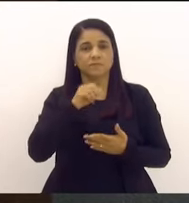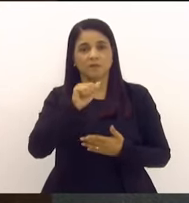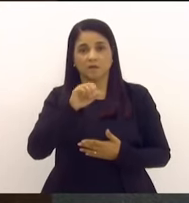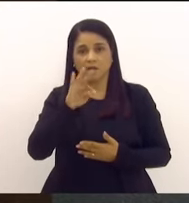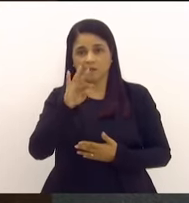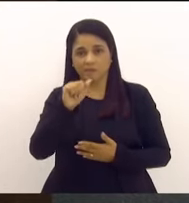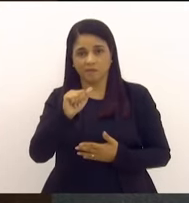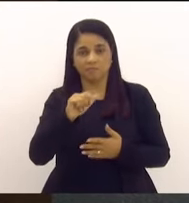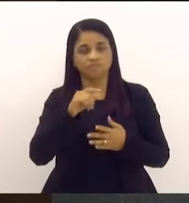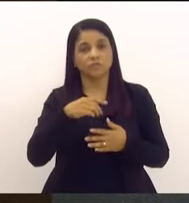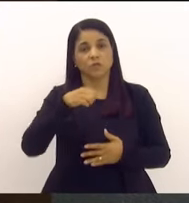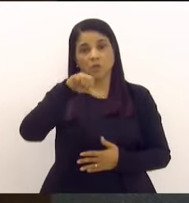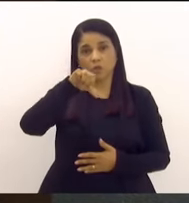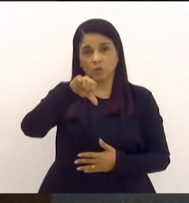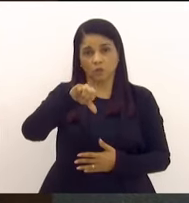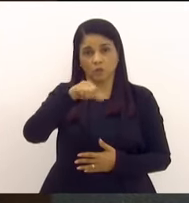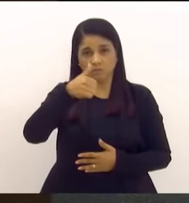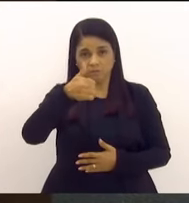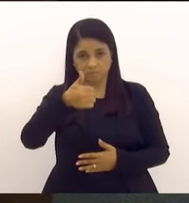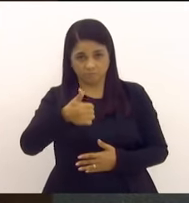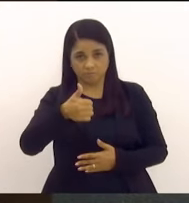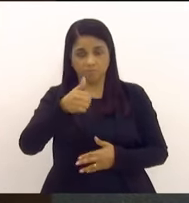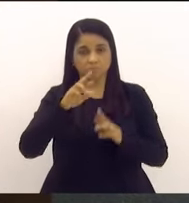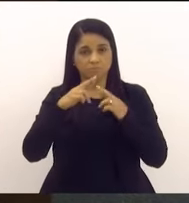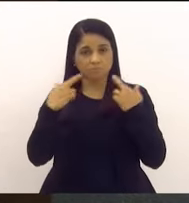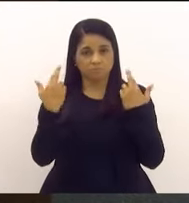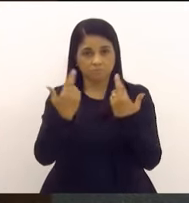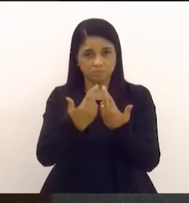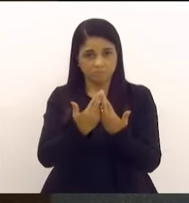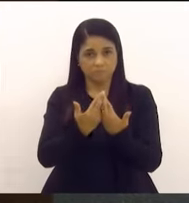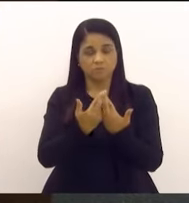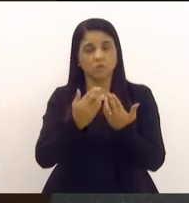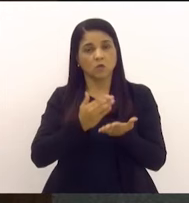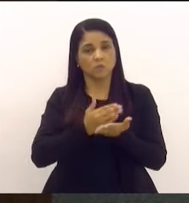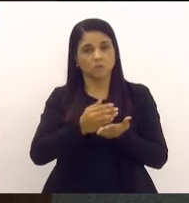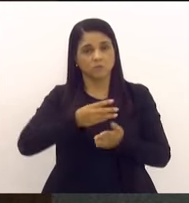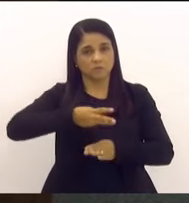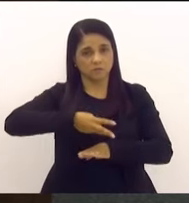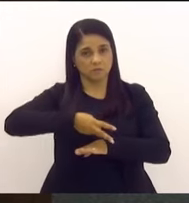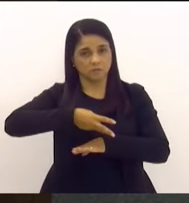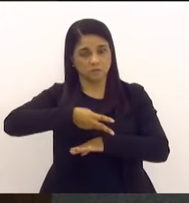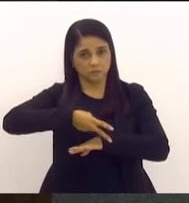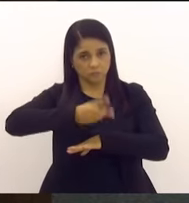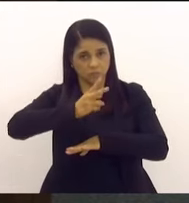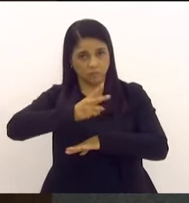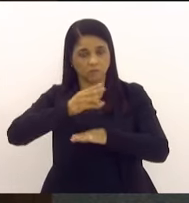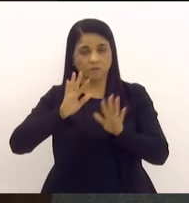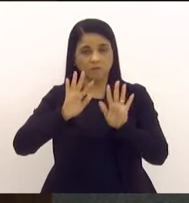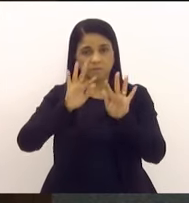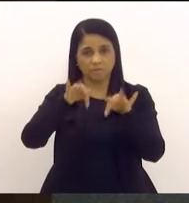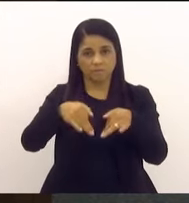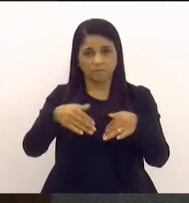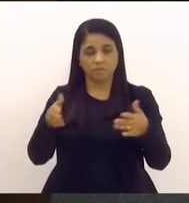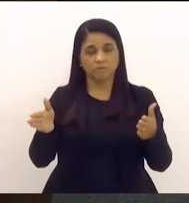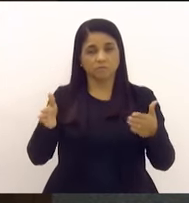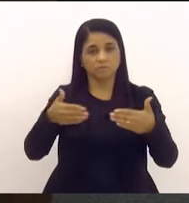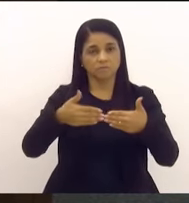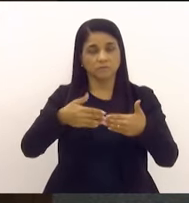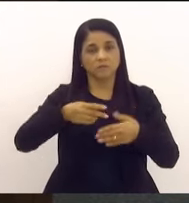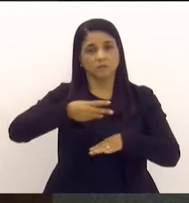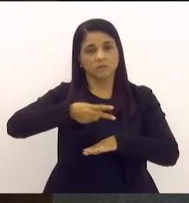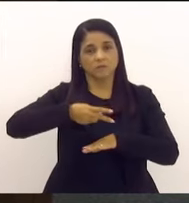na 91ª sessão ordinária, que, iniciada às 14 horas, encerrou-se às